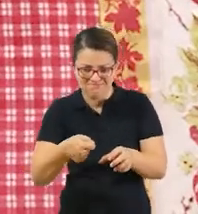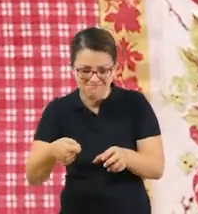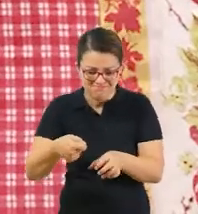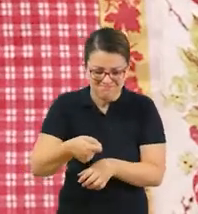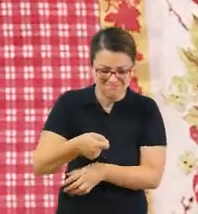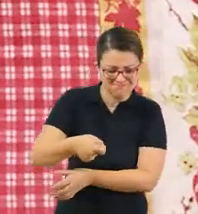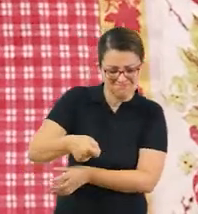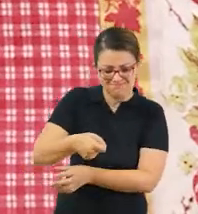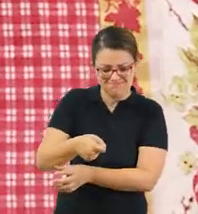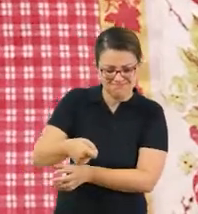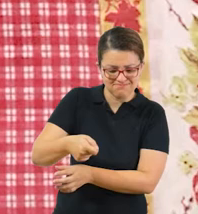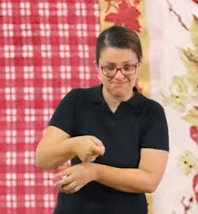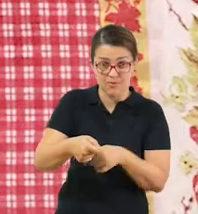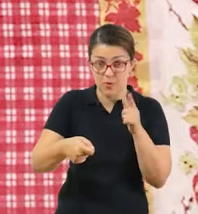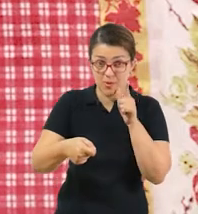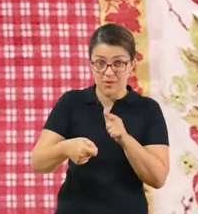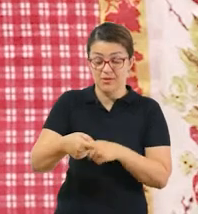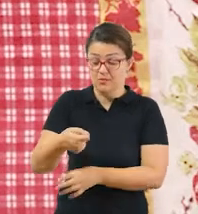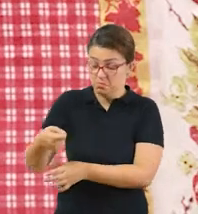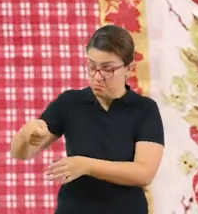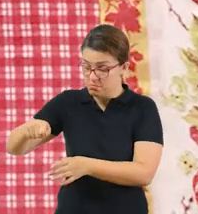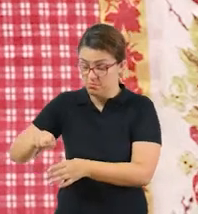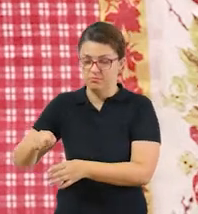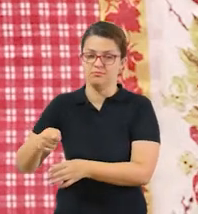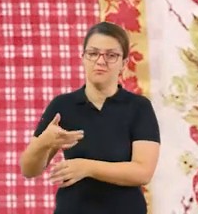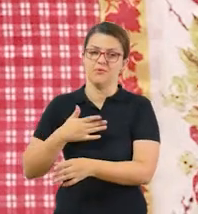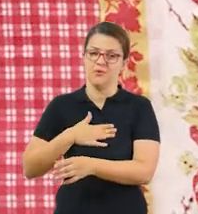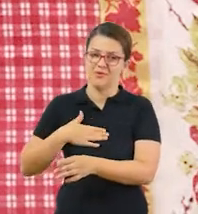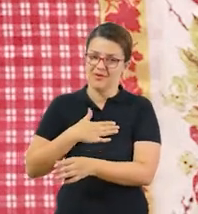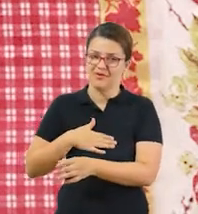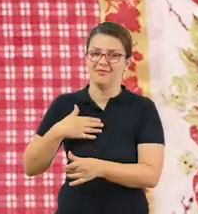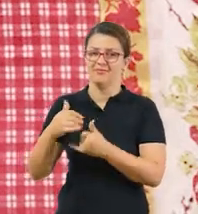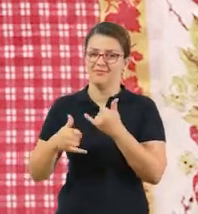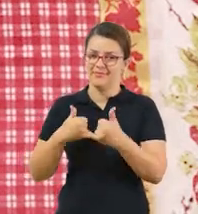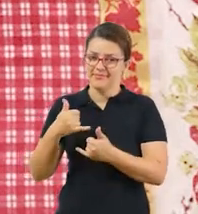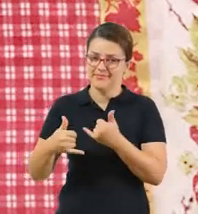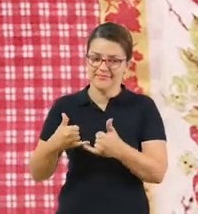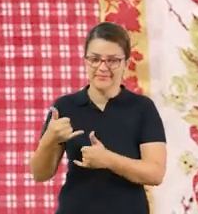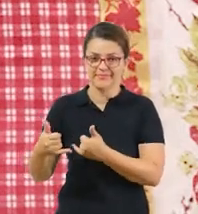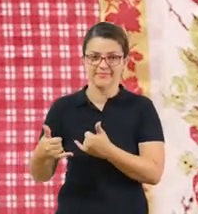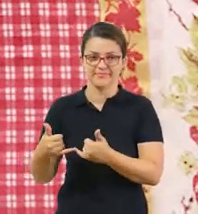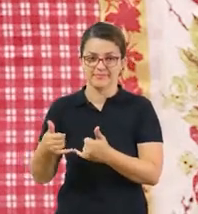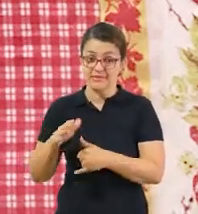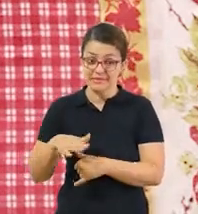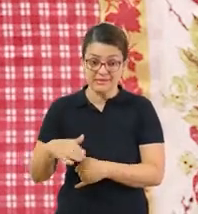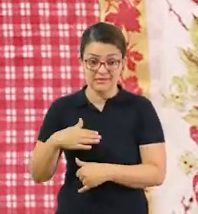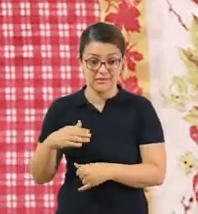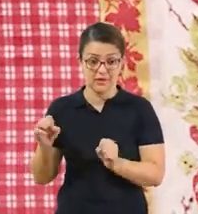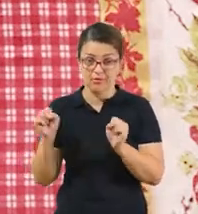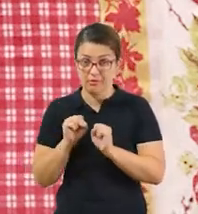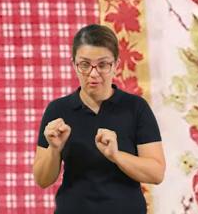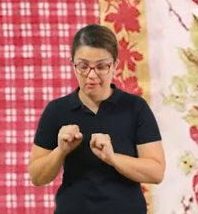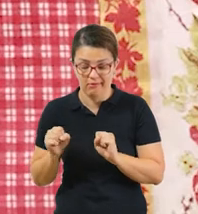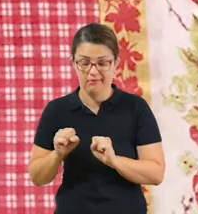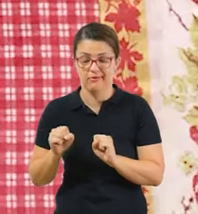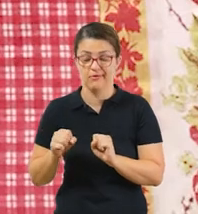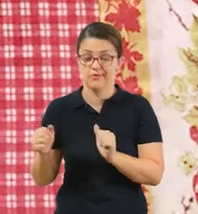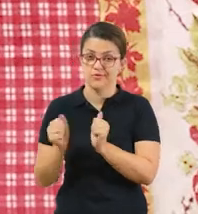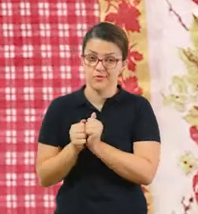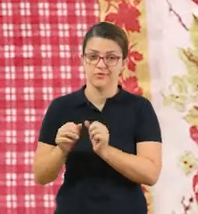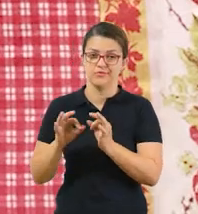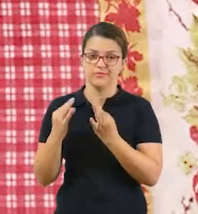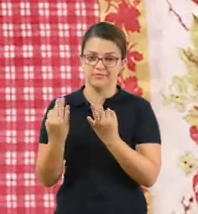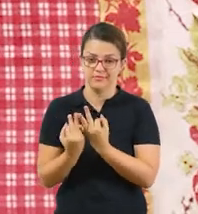escorregar da colher, ela vai ter um pouquinho de destreza para conseguir pegar. Mas é uma atividade bem gostosa, bem